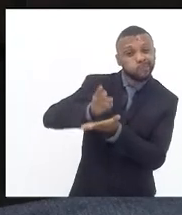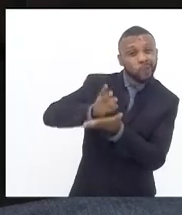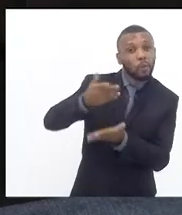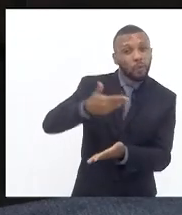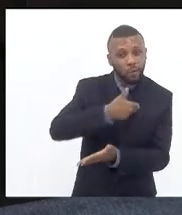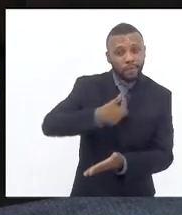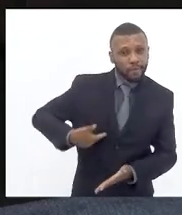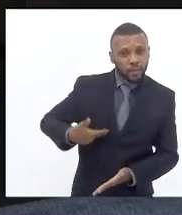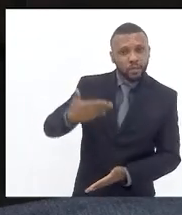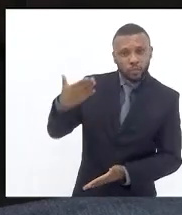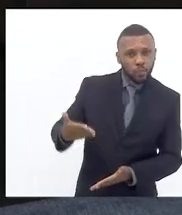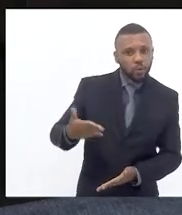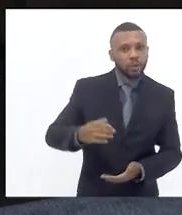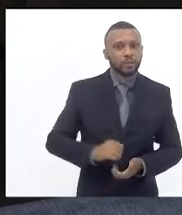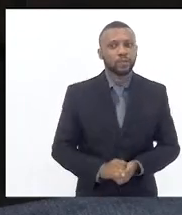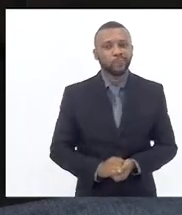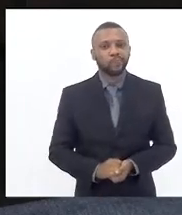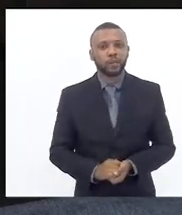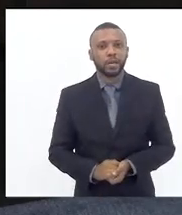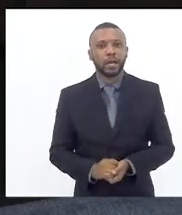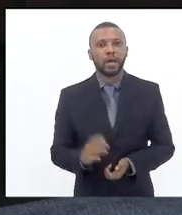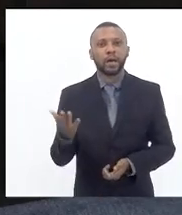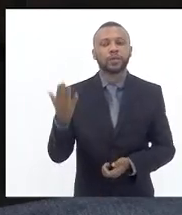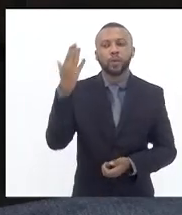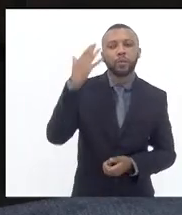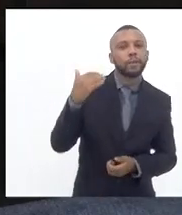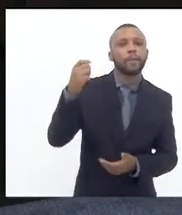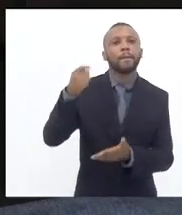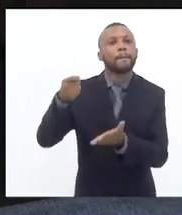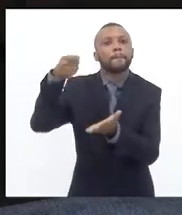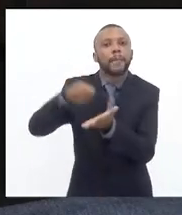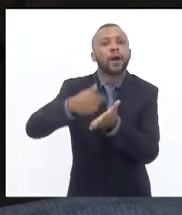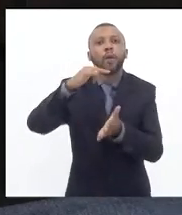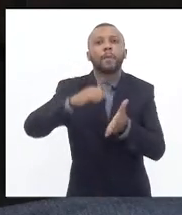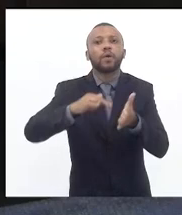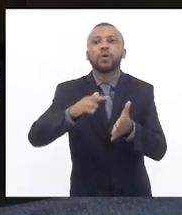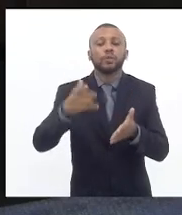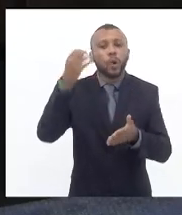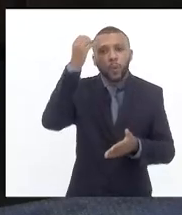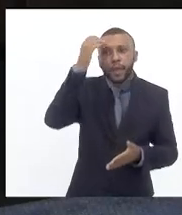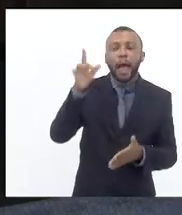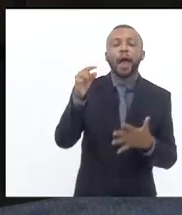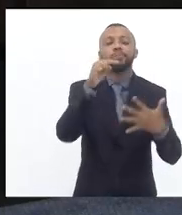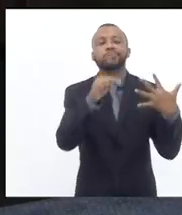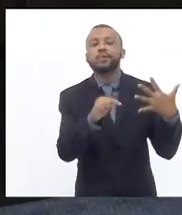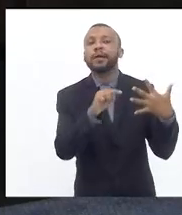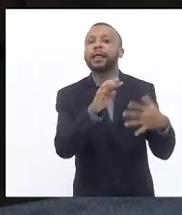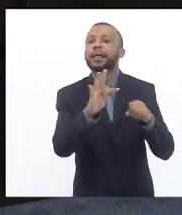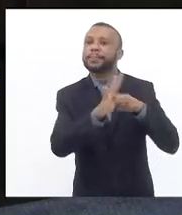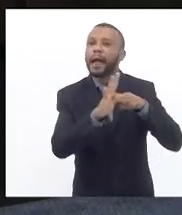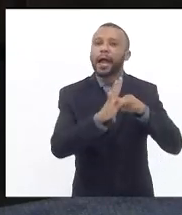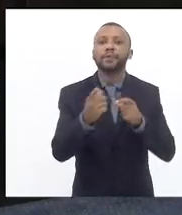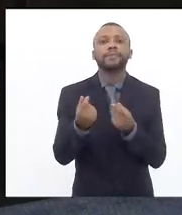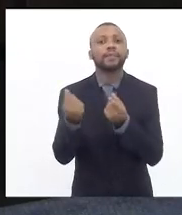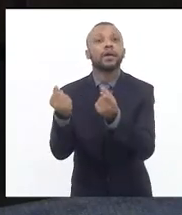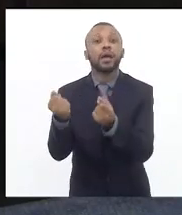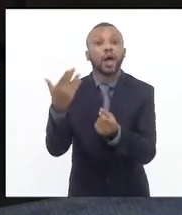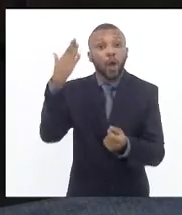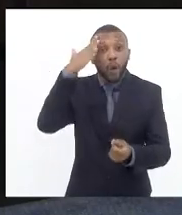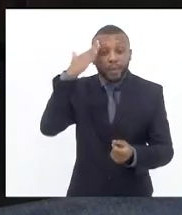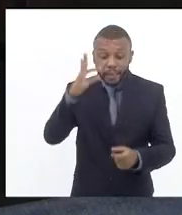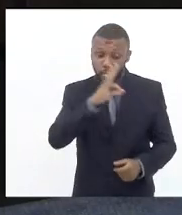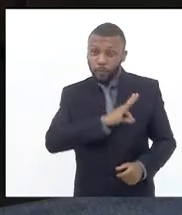governadores estão me chamando pagar uma conta eu não sei aspecto técnico eu não sei aspecto financeiro eu sei tu ver o